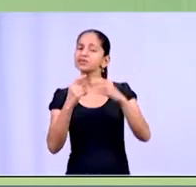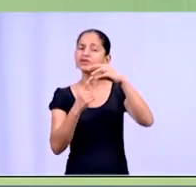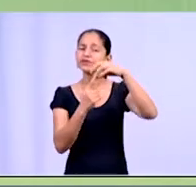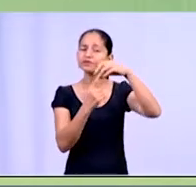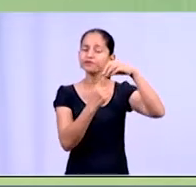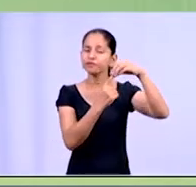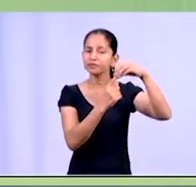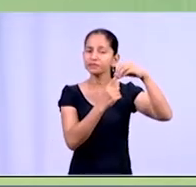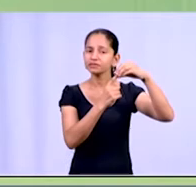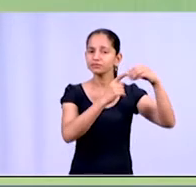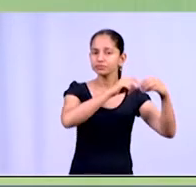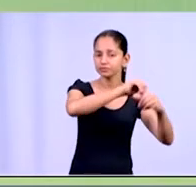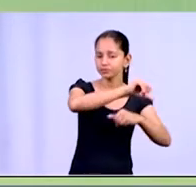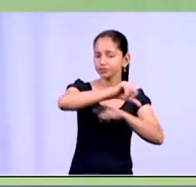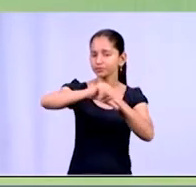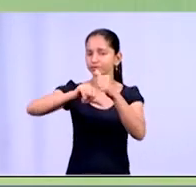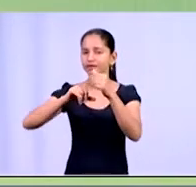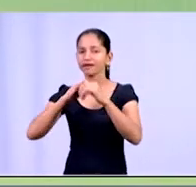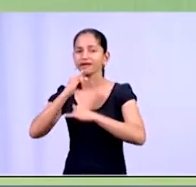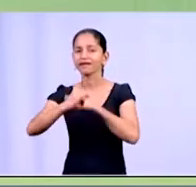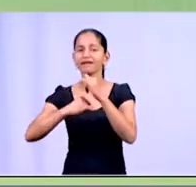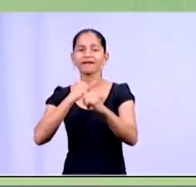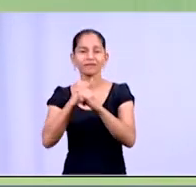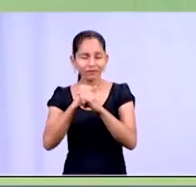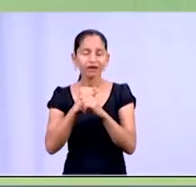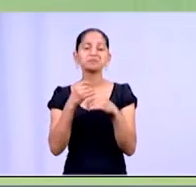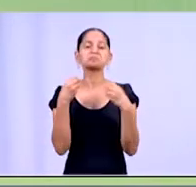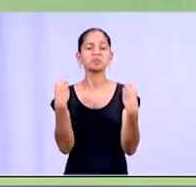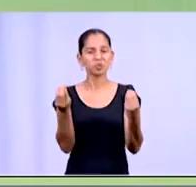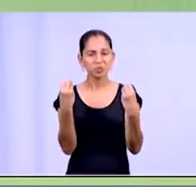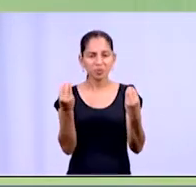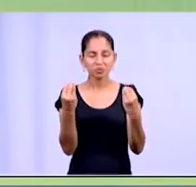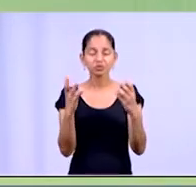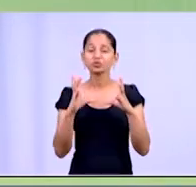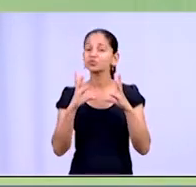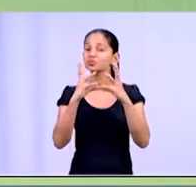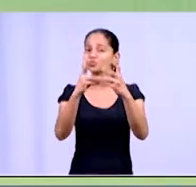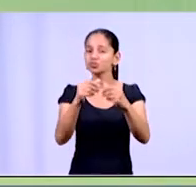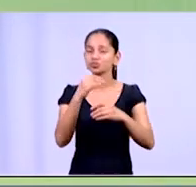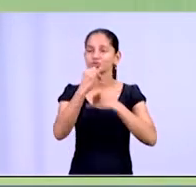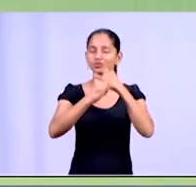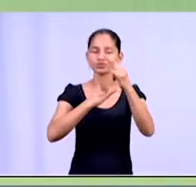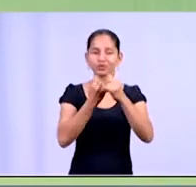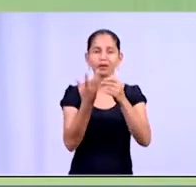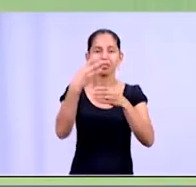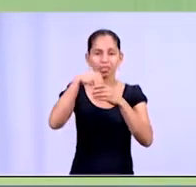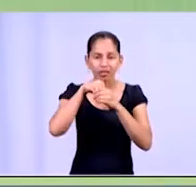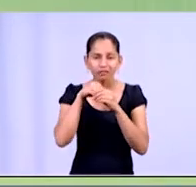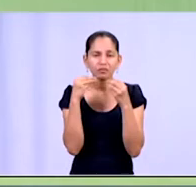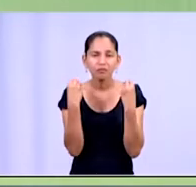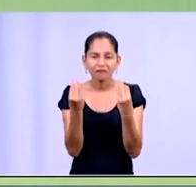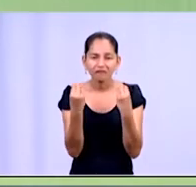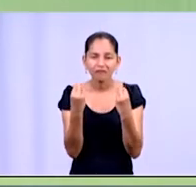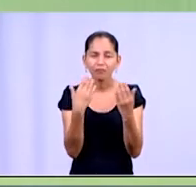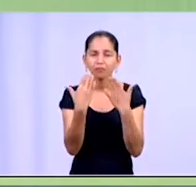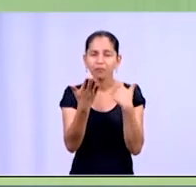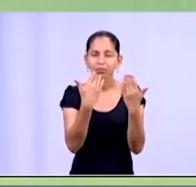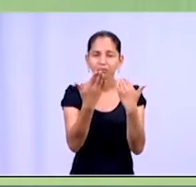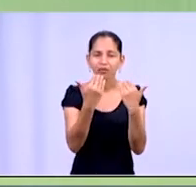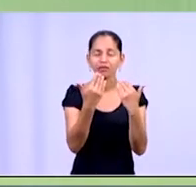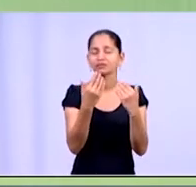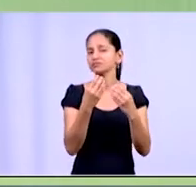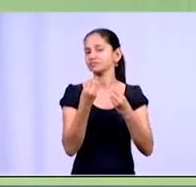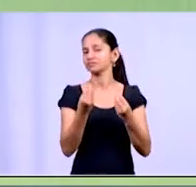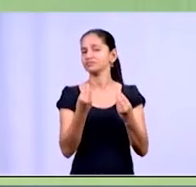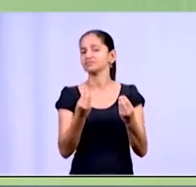informação, como a gente define a informação, que tudo que está aqui, gente, nesse computador, o que a gente conversa, o que a gente